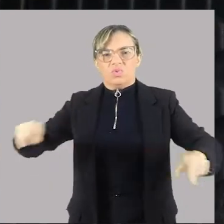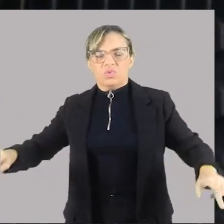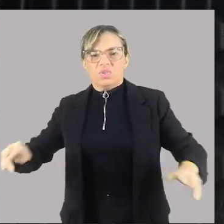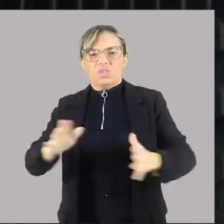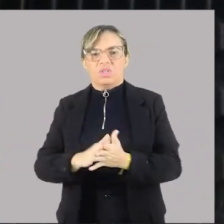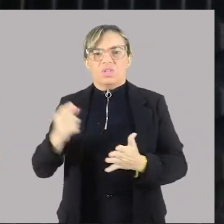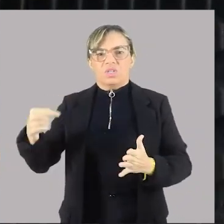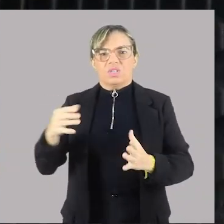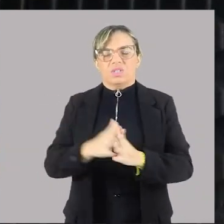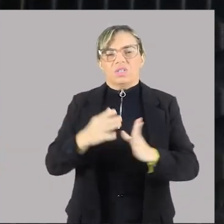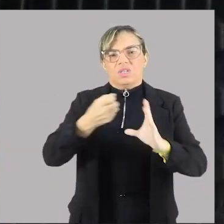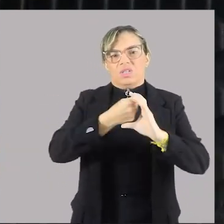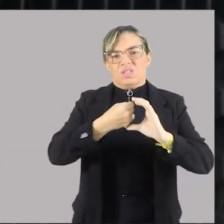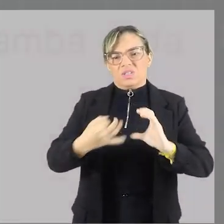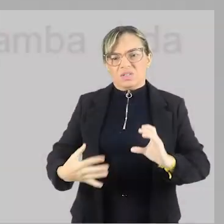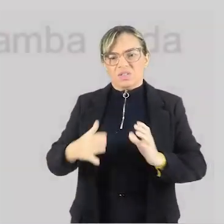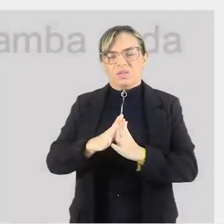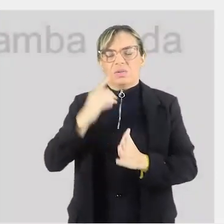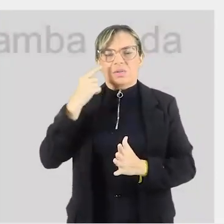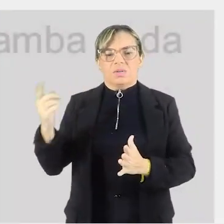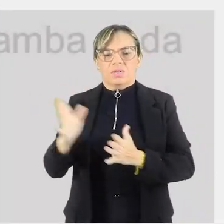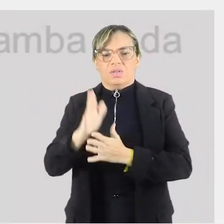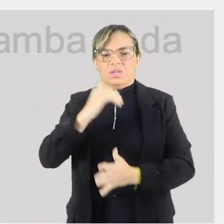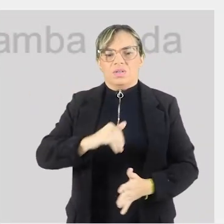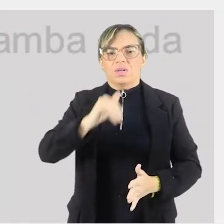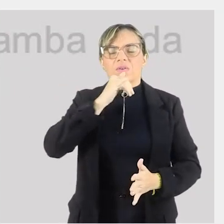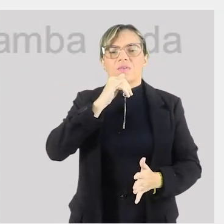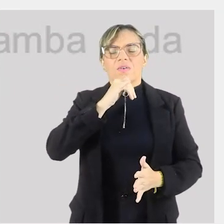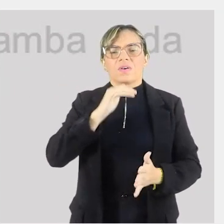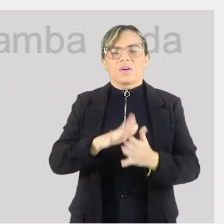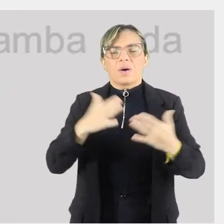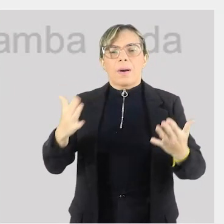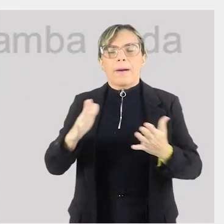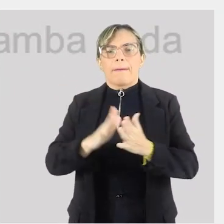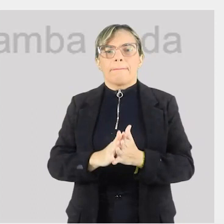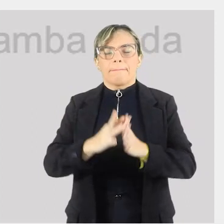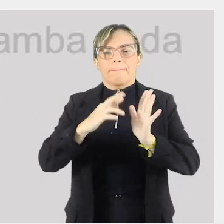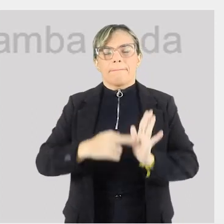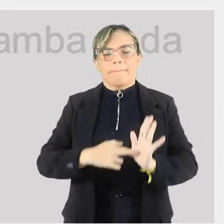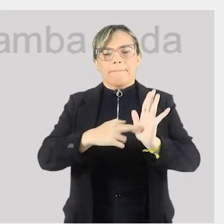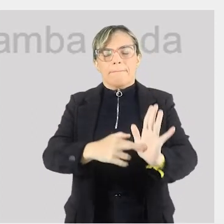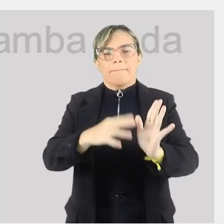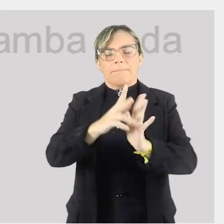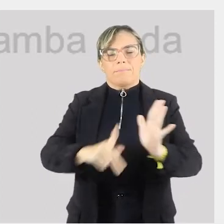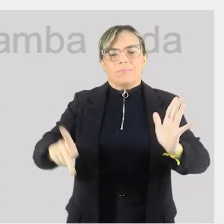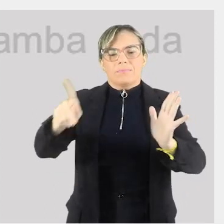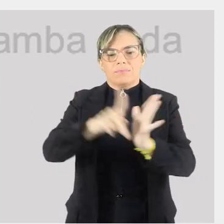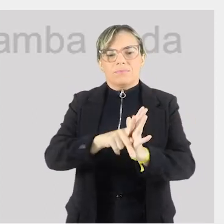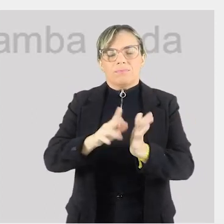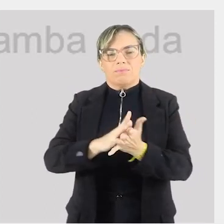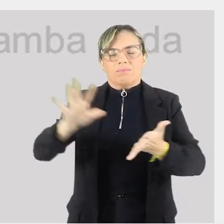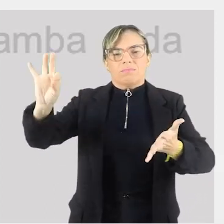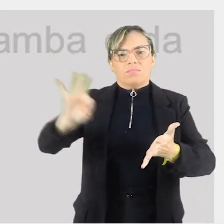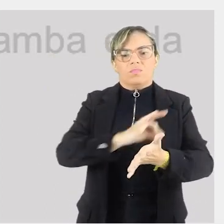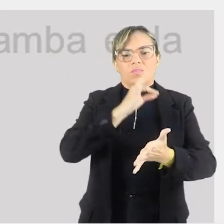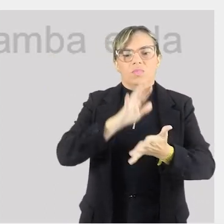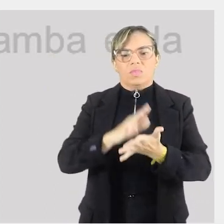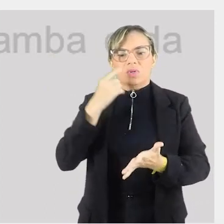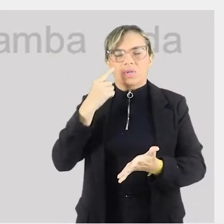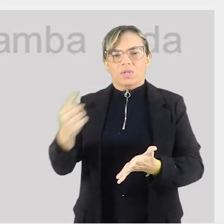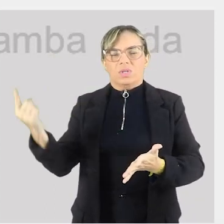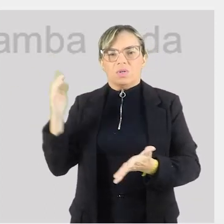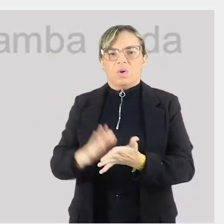questões. Um autoritarismo, por exemplo, representado pela própria outorgação